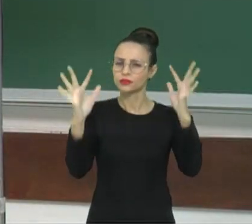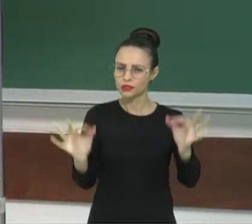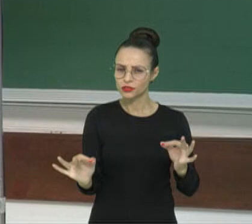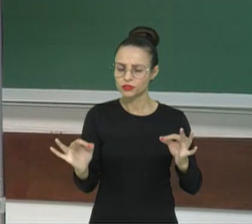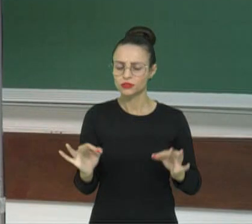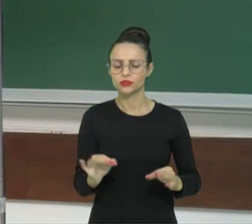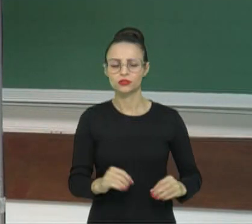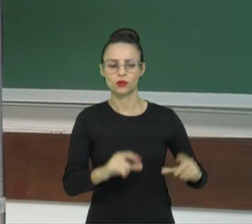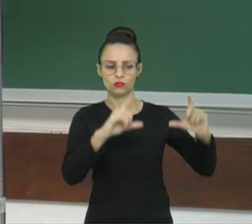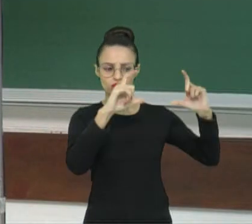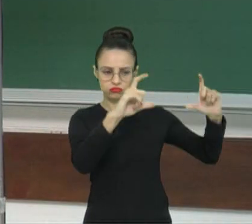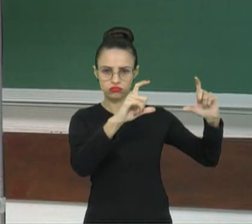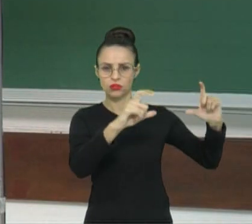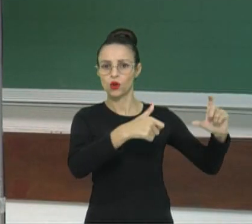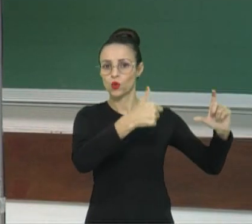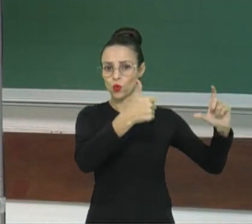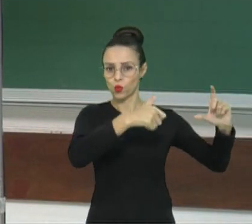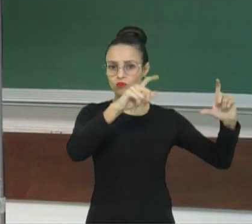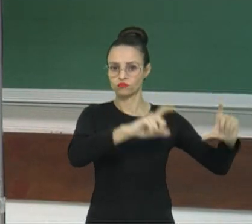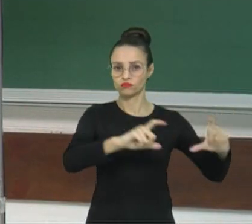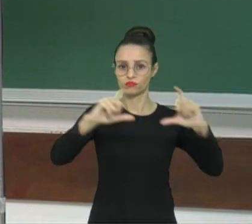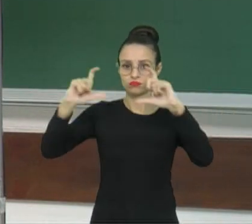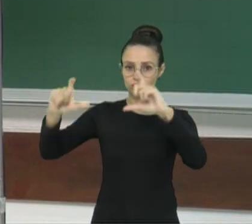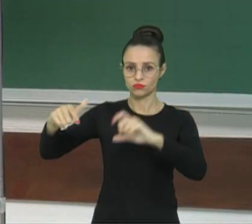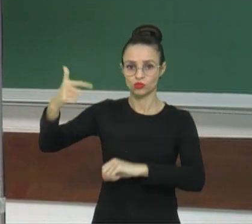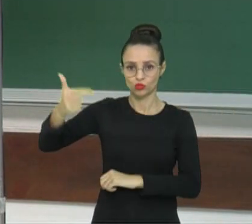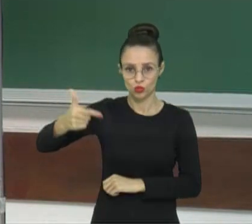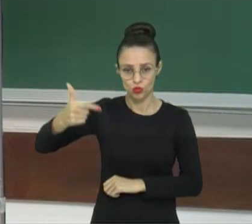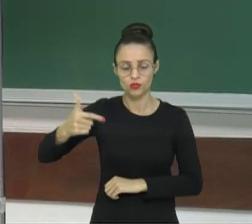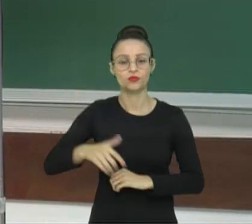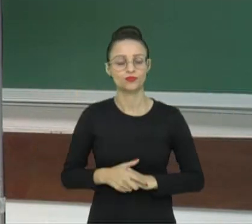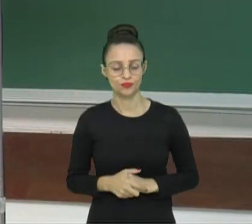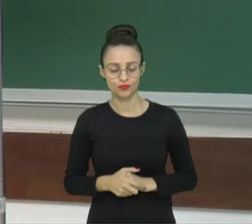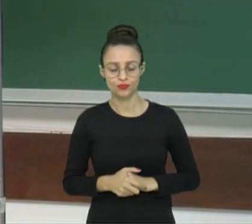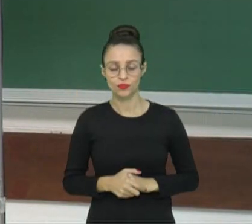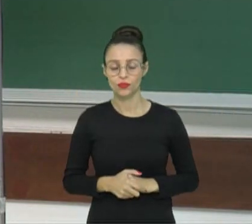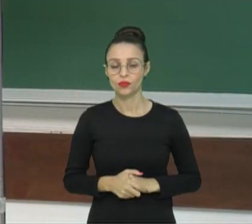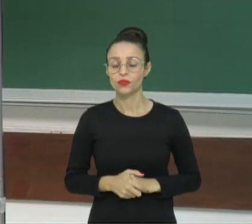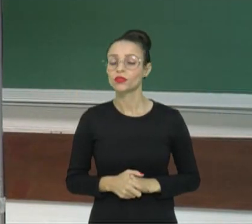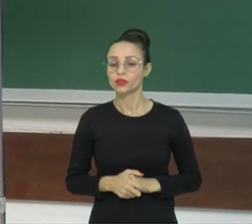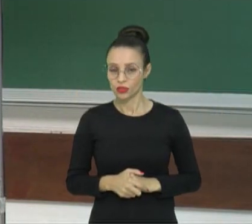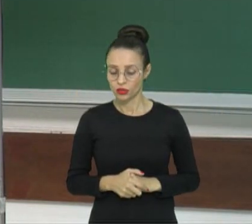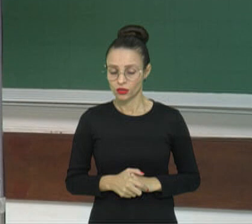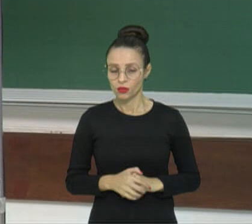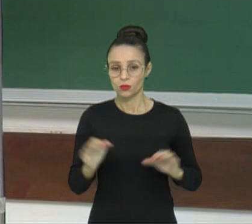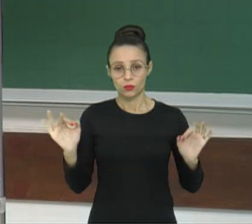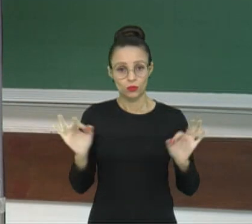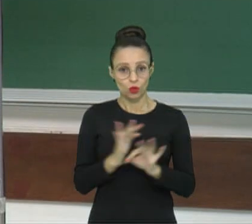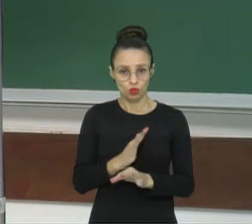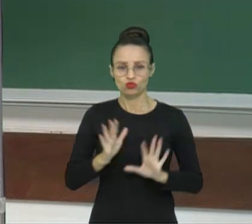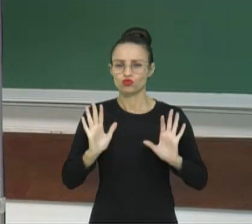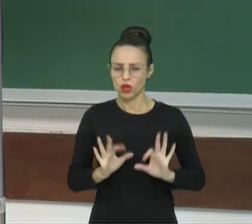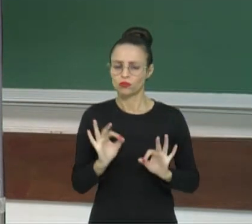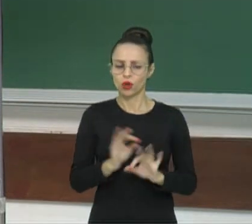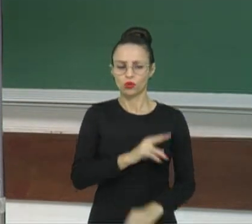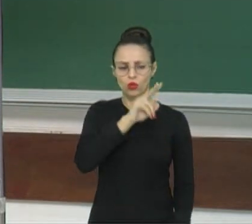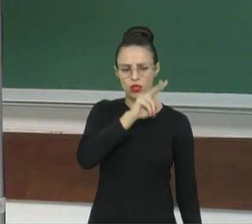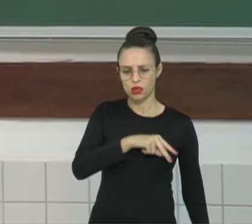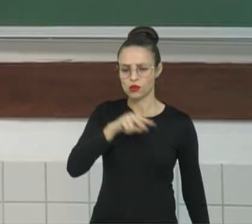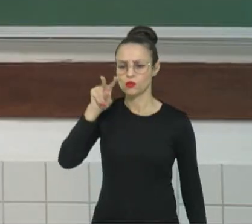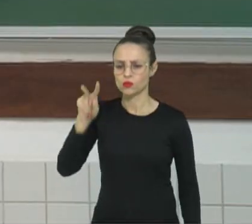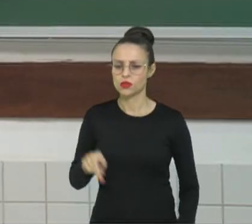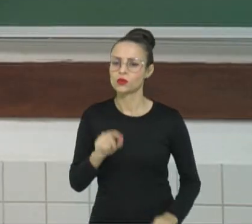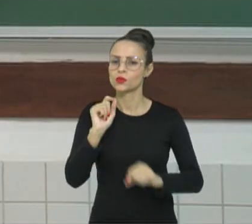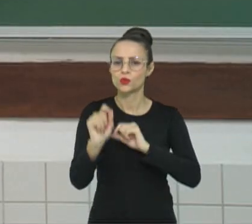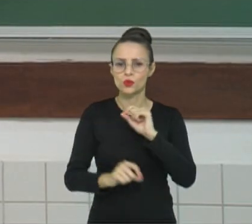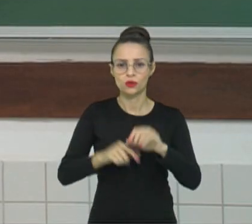introdução da notícia 1, a introdução da notícia 2. E depois de fazer a leitura, o que nós